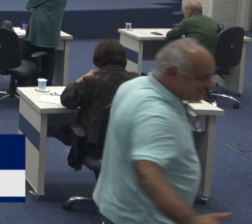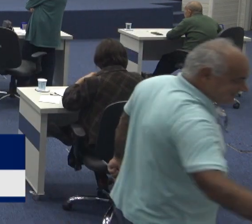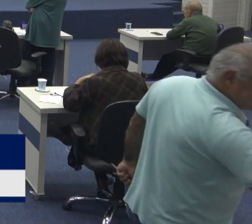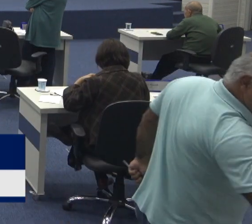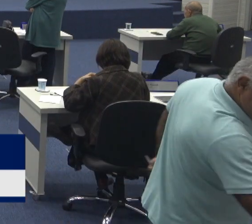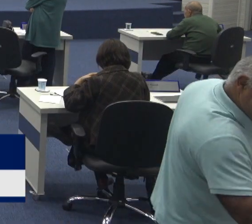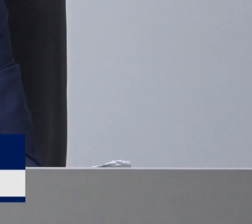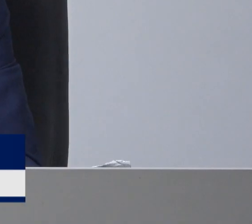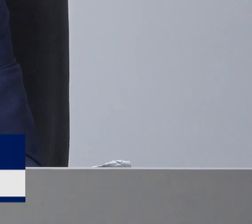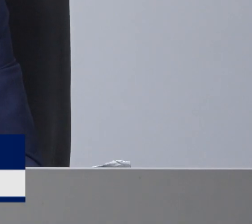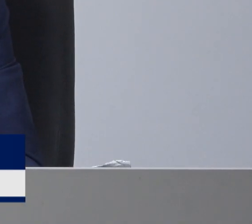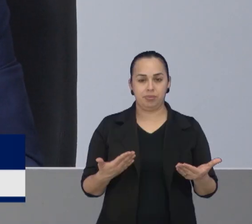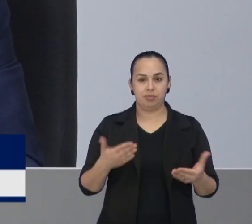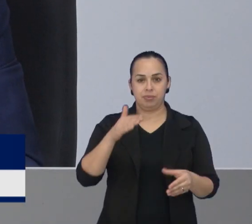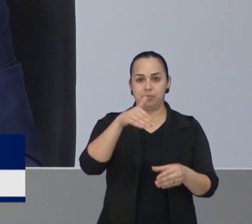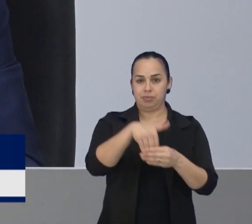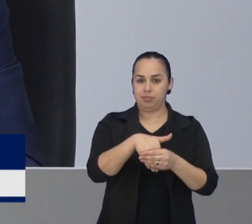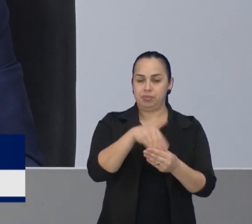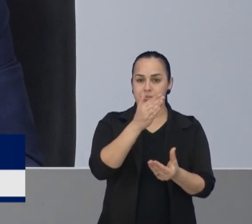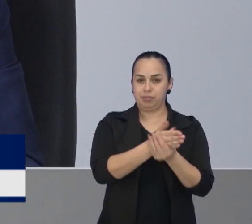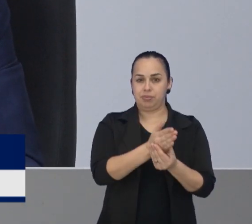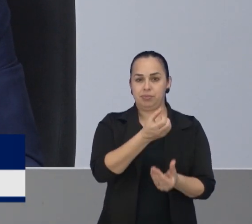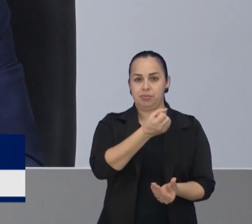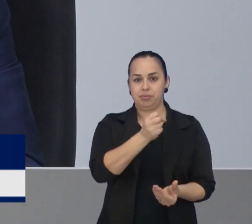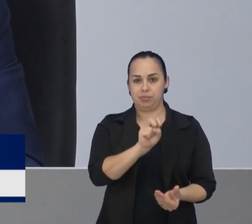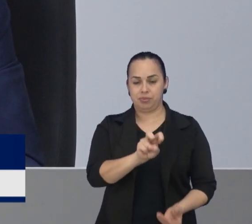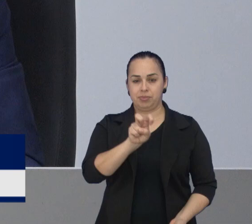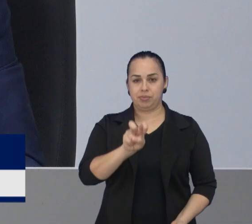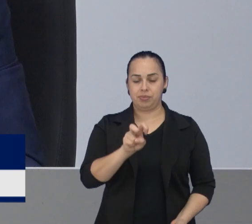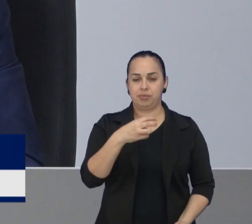Em discussão, o processo de número